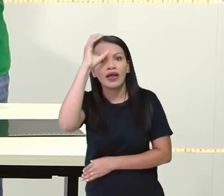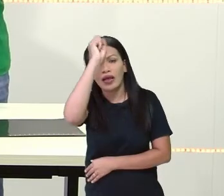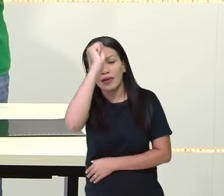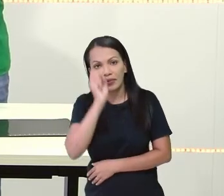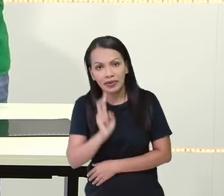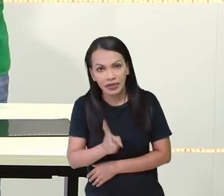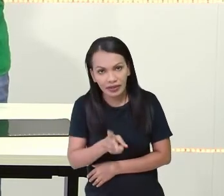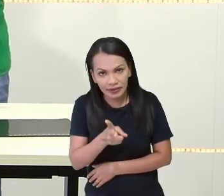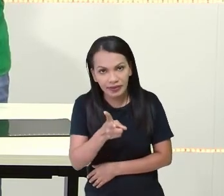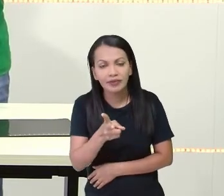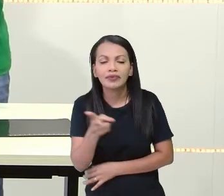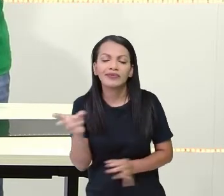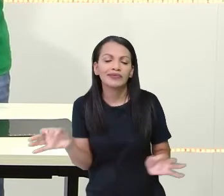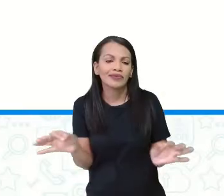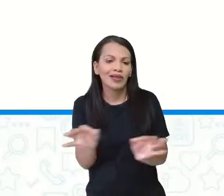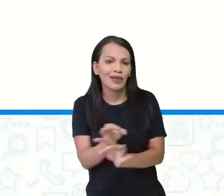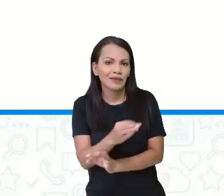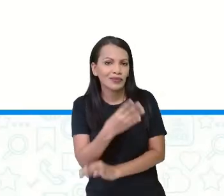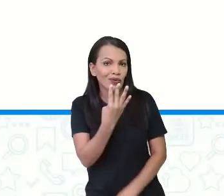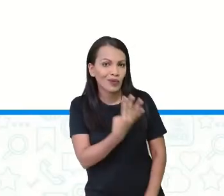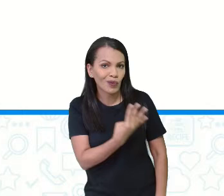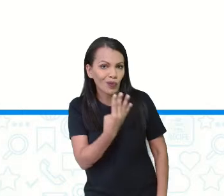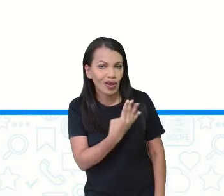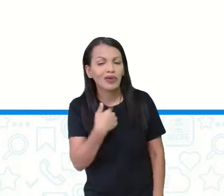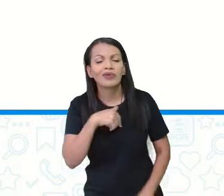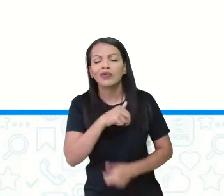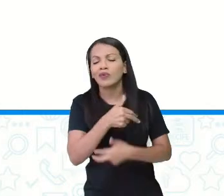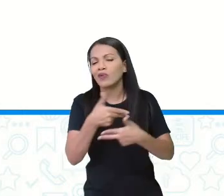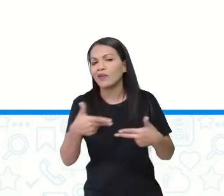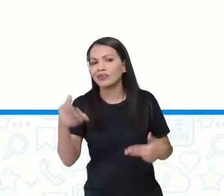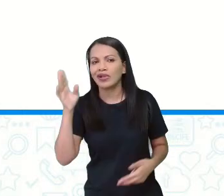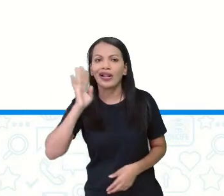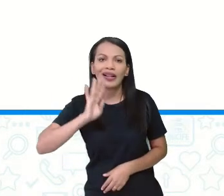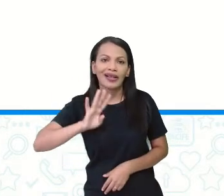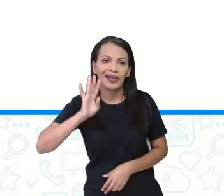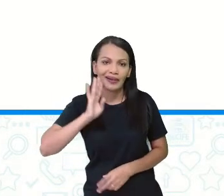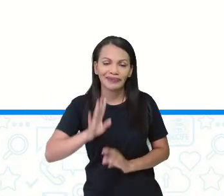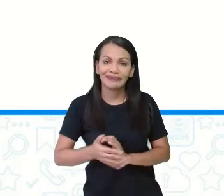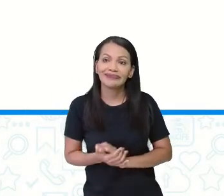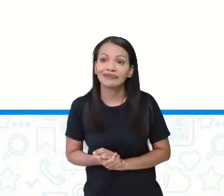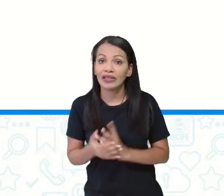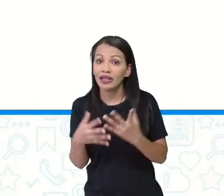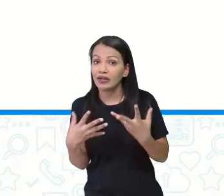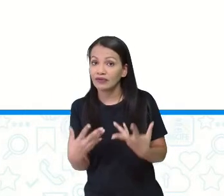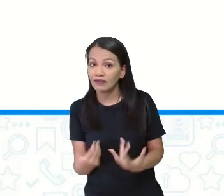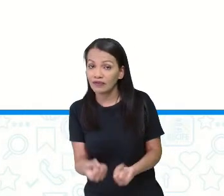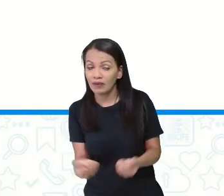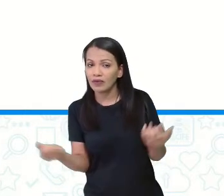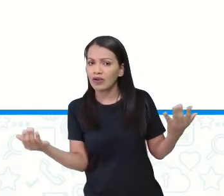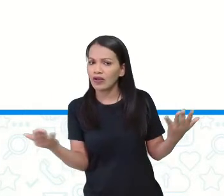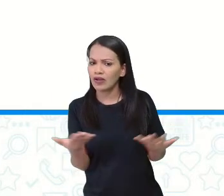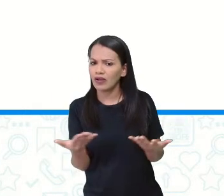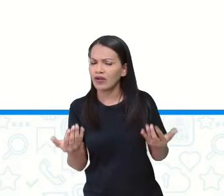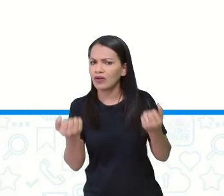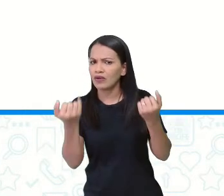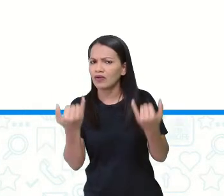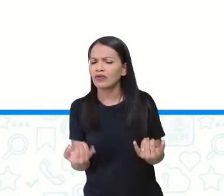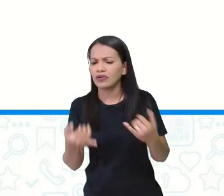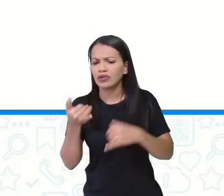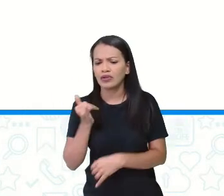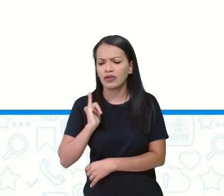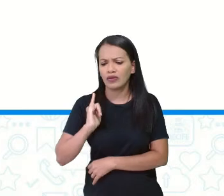esse quarto volume com muita coisa legal, tá? E vamos falar, não é, de um conto